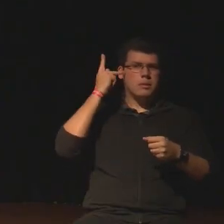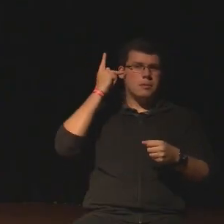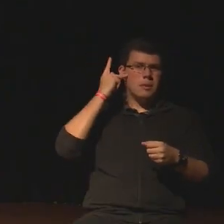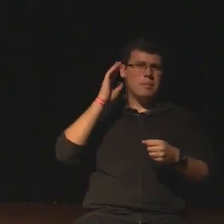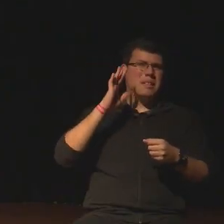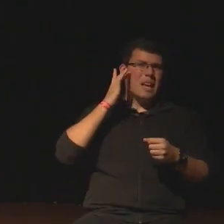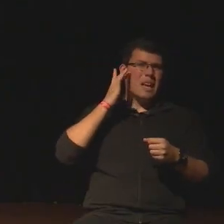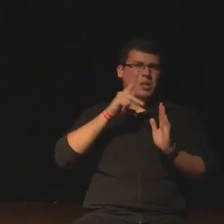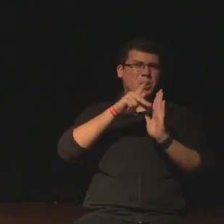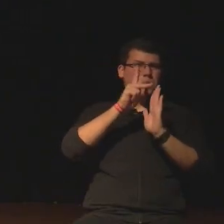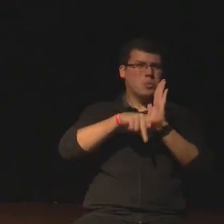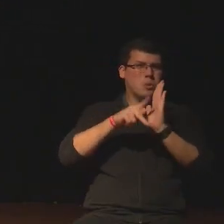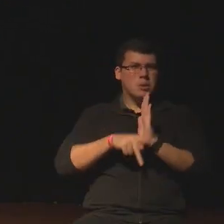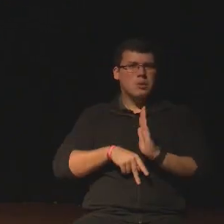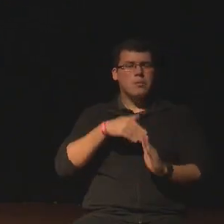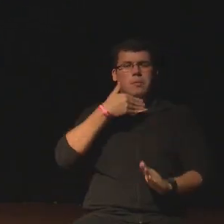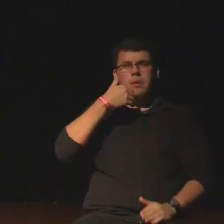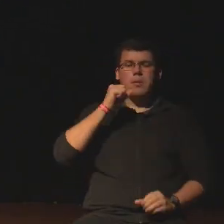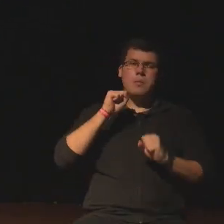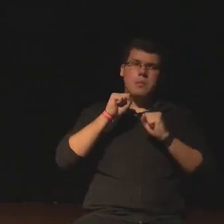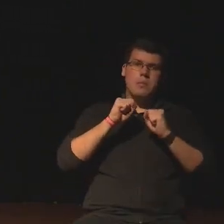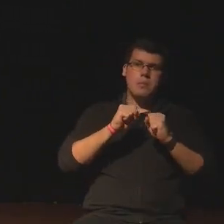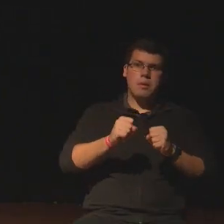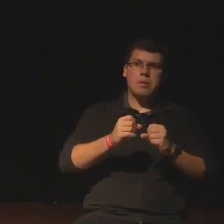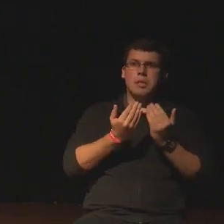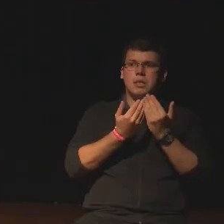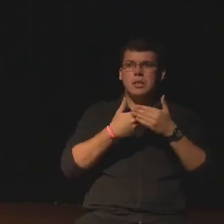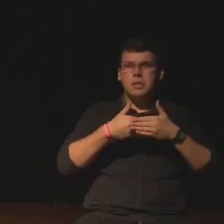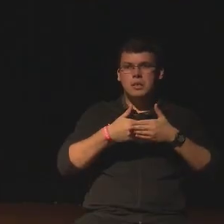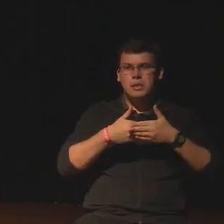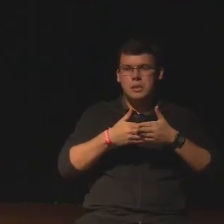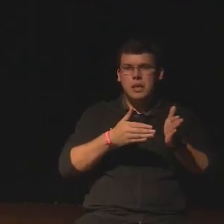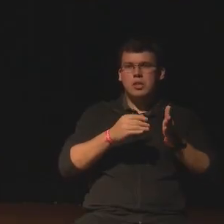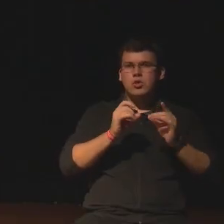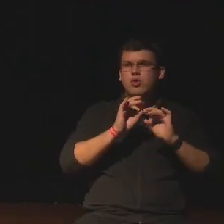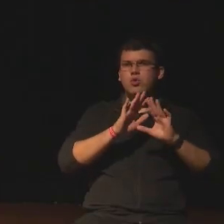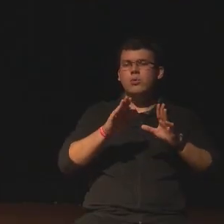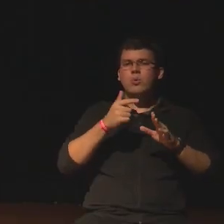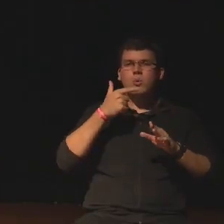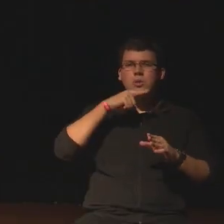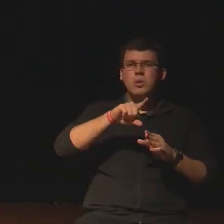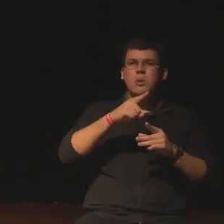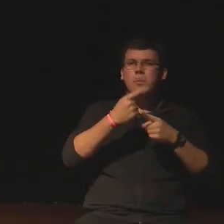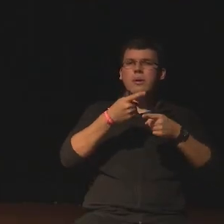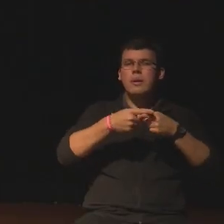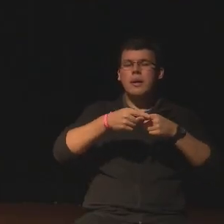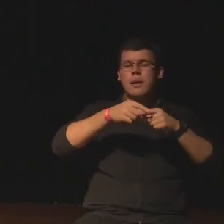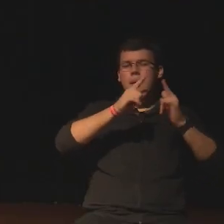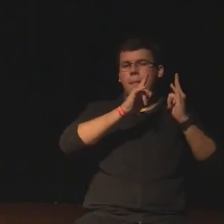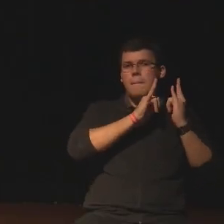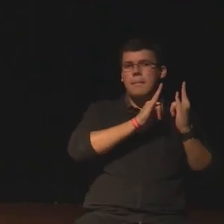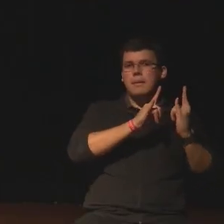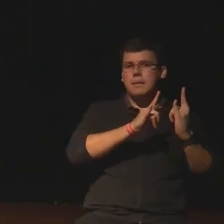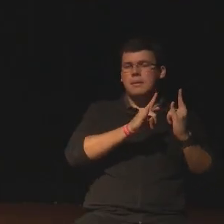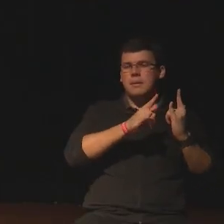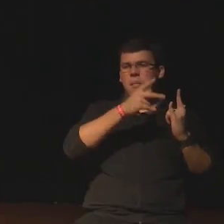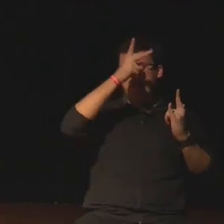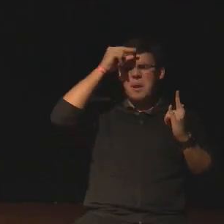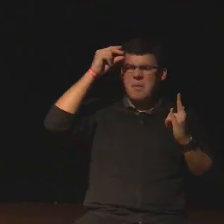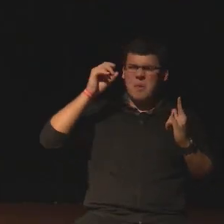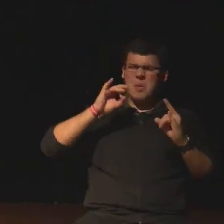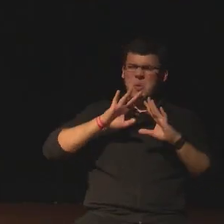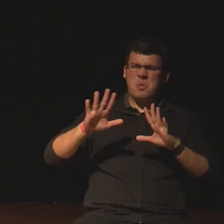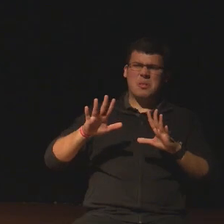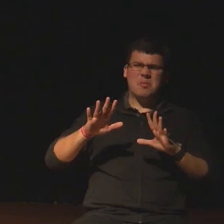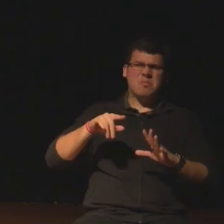Isso só saiu por causa do MASP. Se dependesse da prefeitura, ela fez um orçamento de